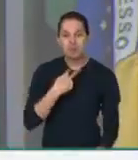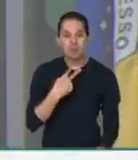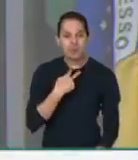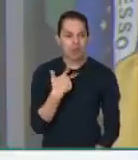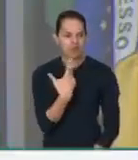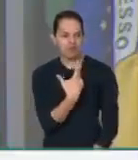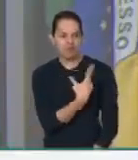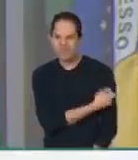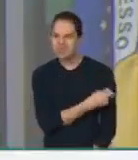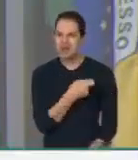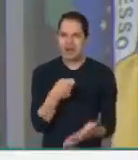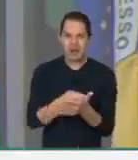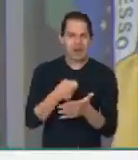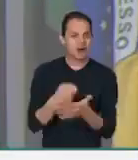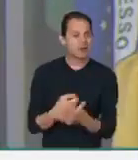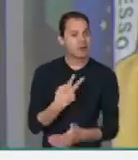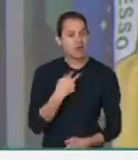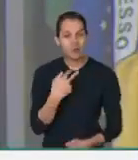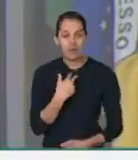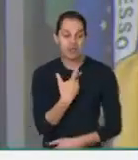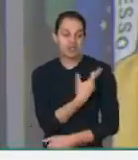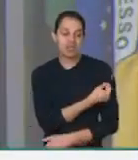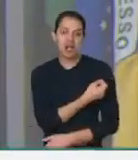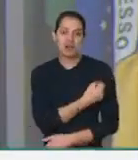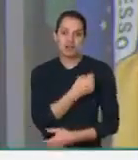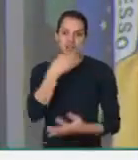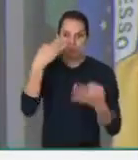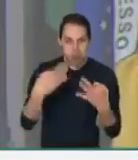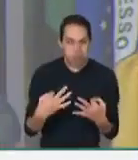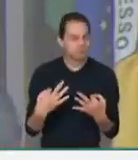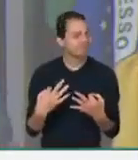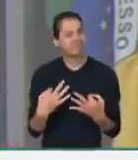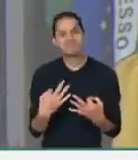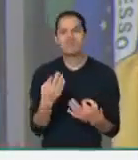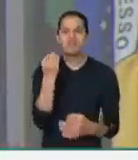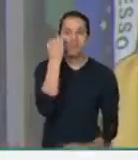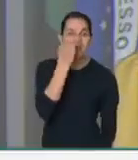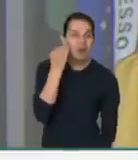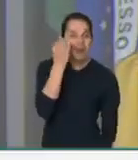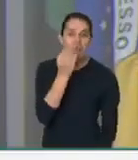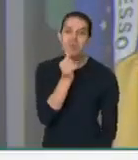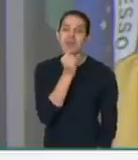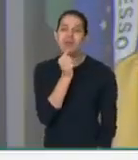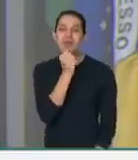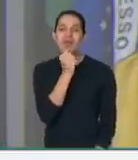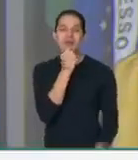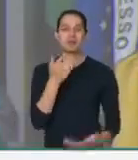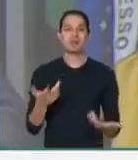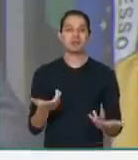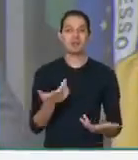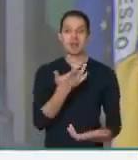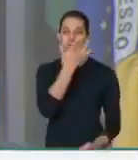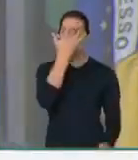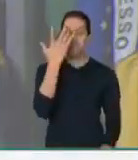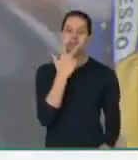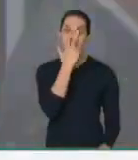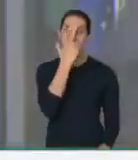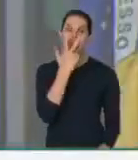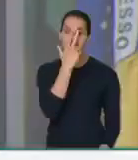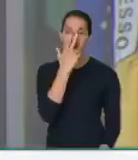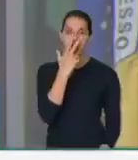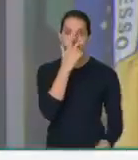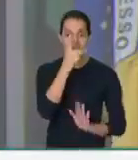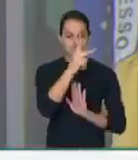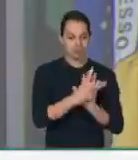vacinação que ainda é experimental esse projeto parece que ele veio direto a Coreia do Norte